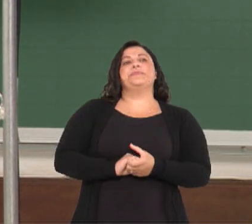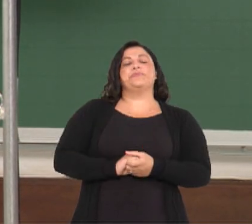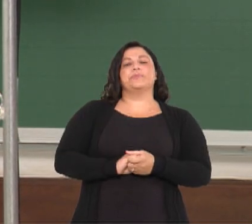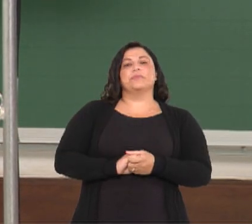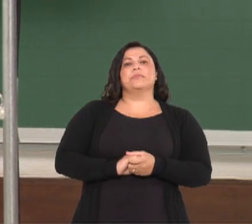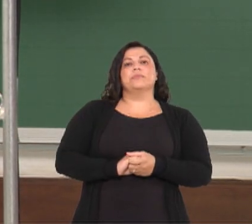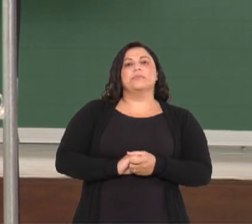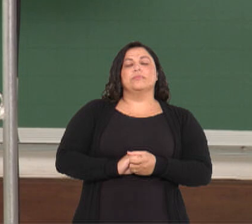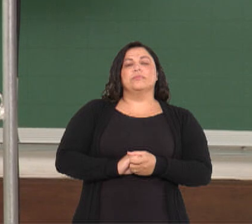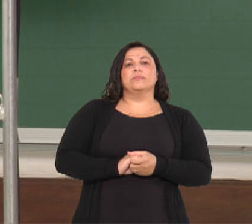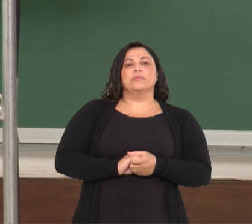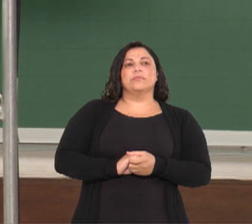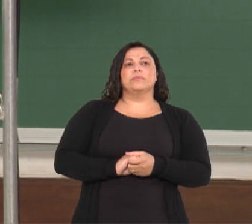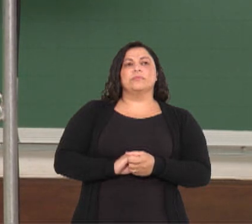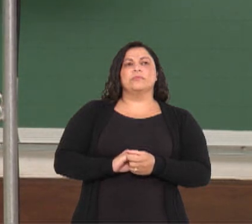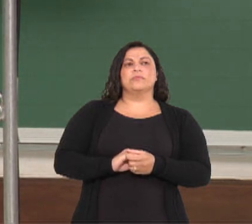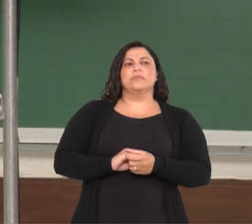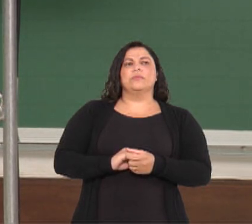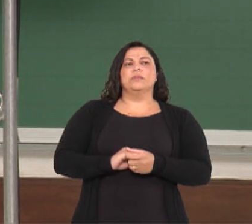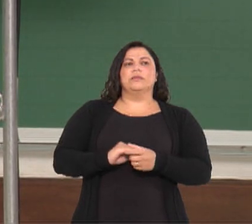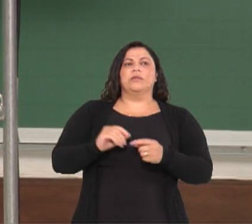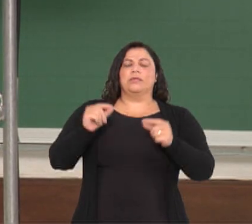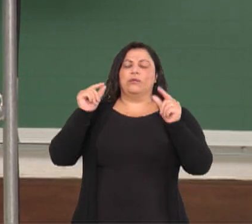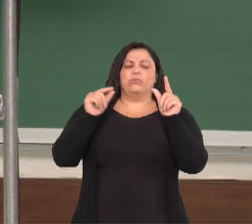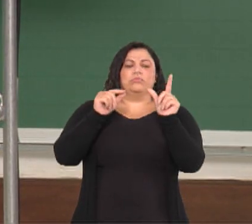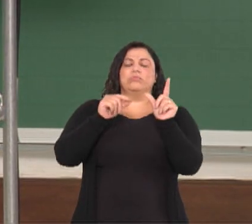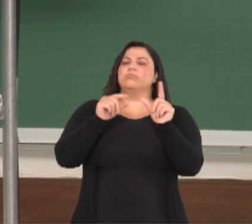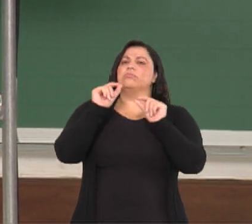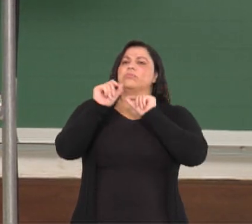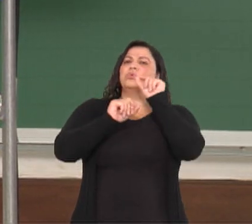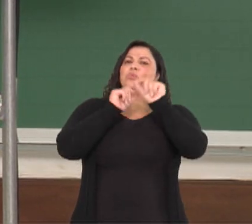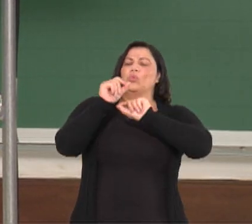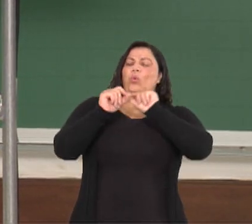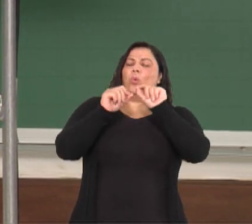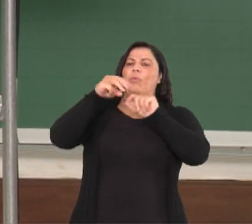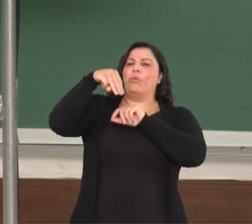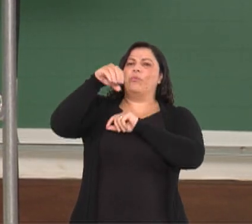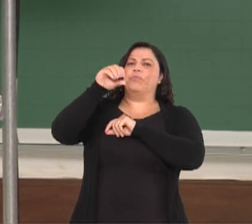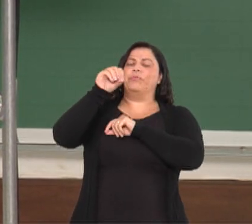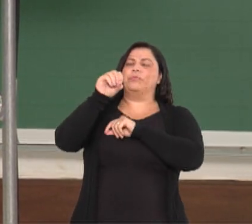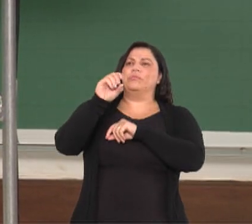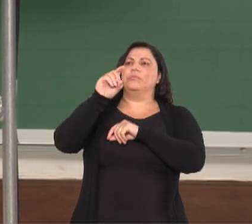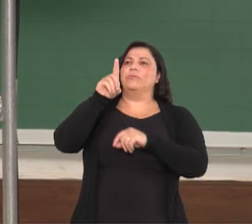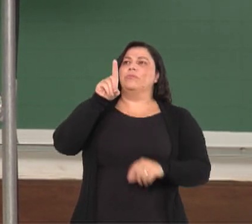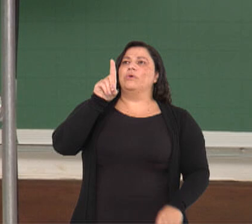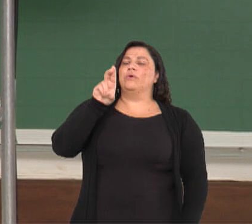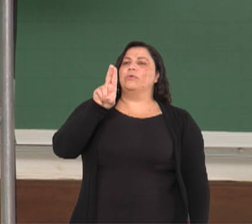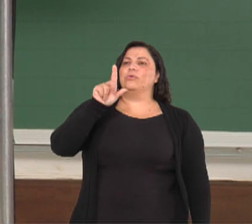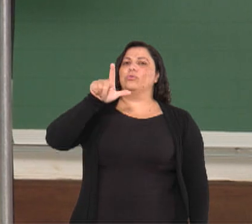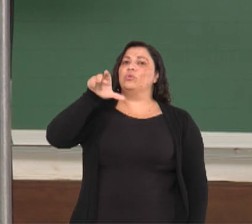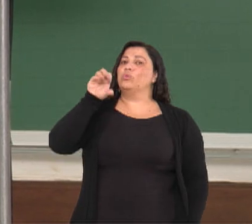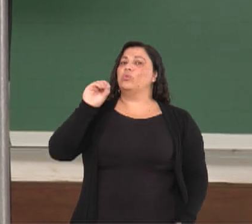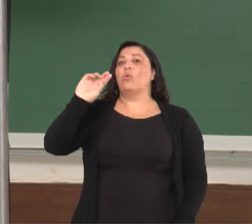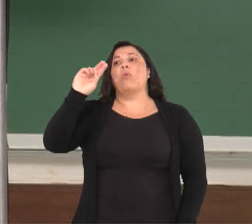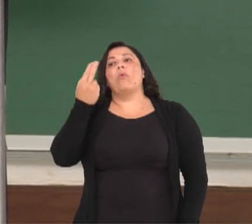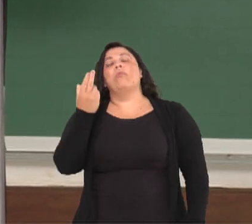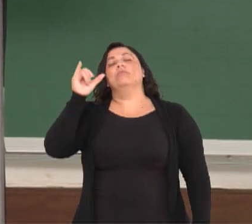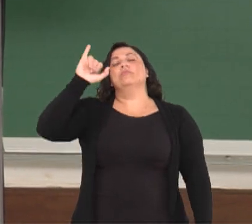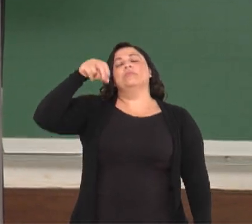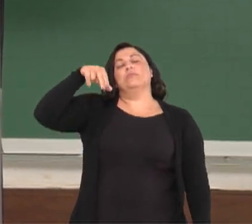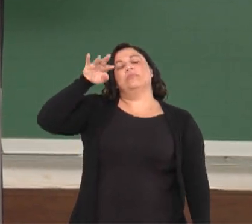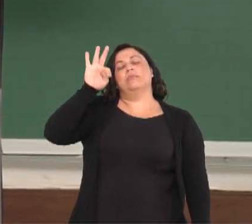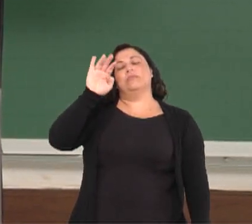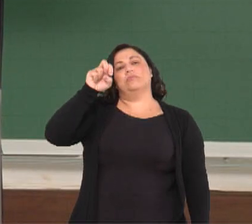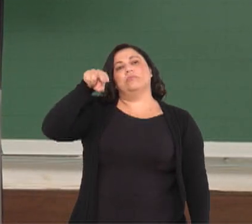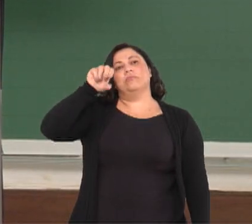O módulo nessa flecha é representado pelo tamanho da flecha. Módulo ou intensidade seria um sinônimo de módulo ou